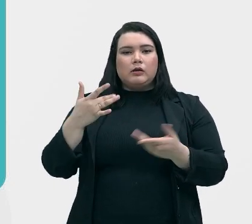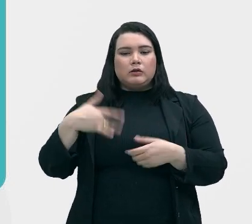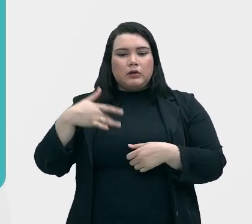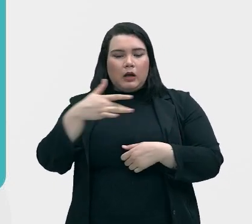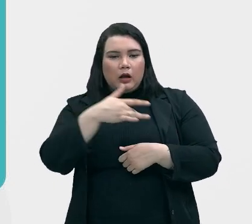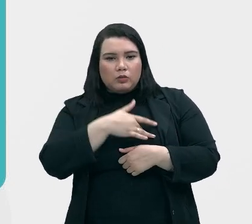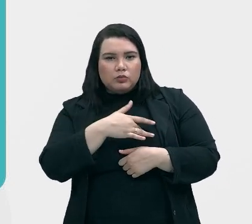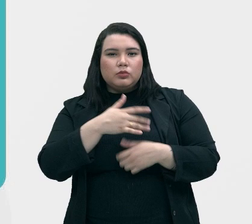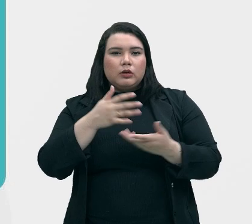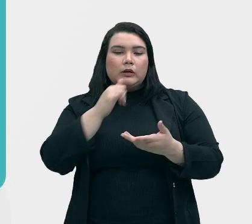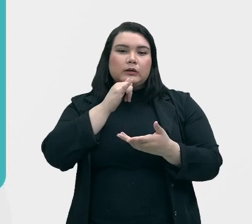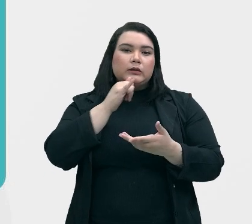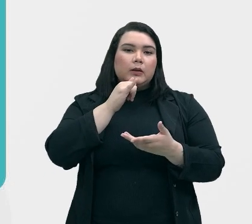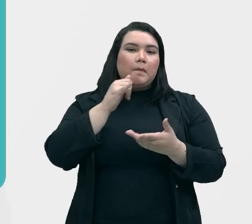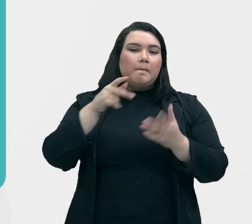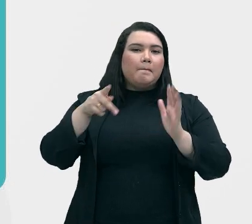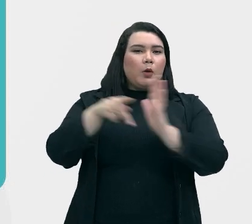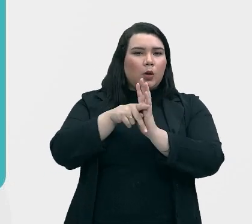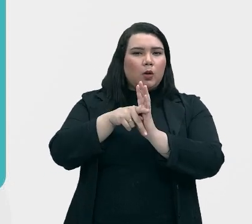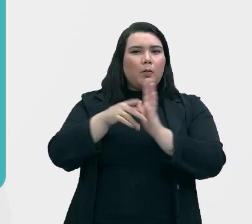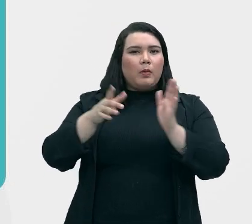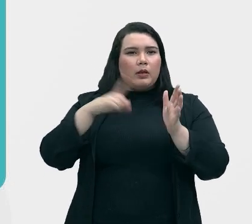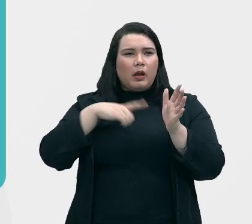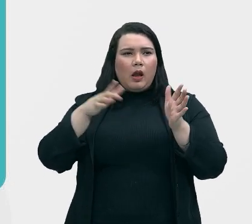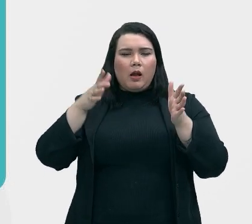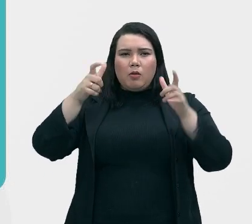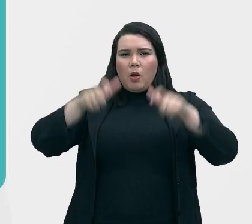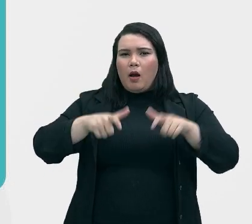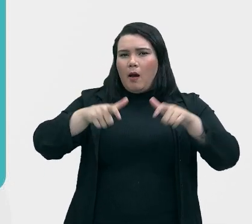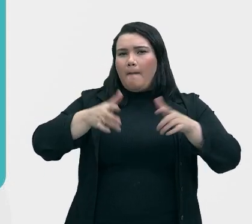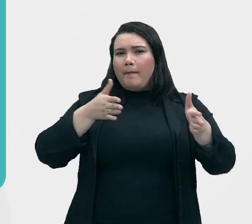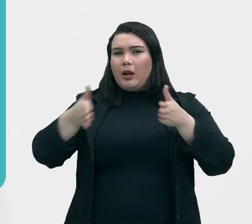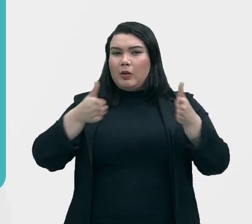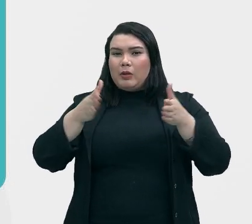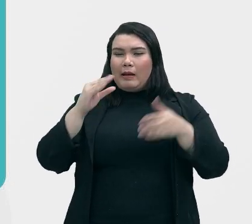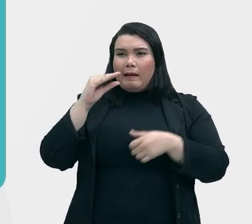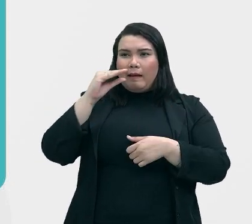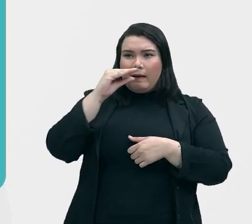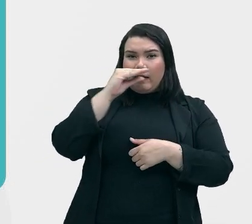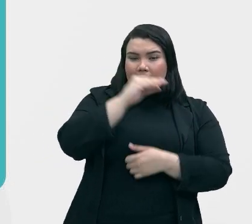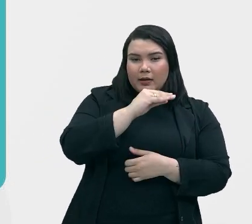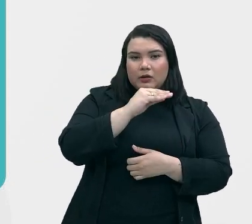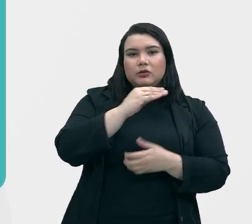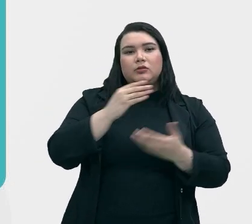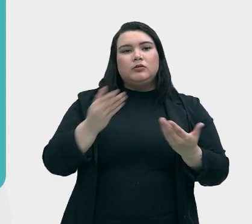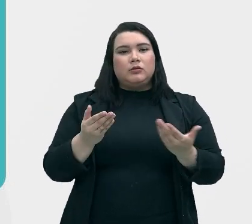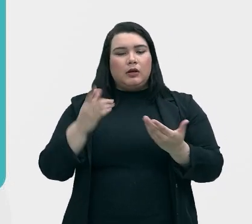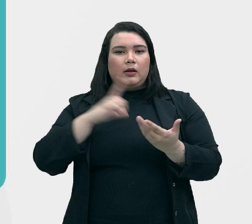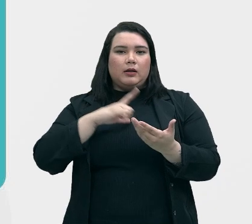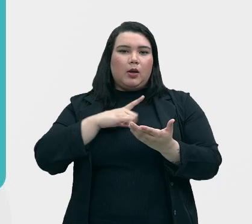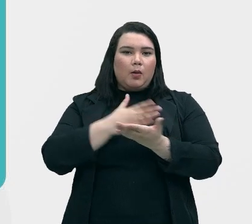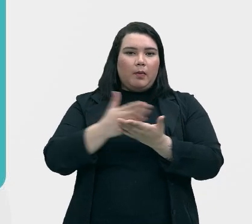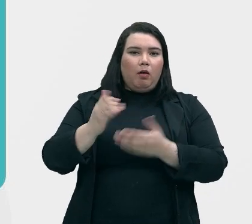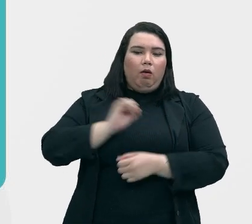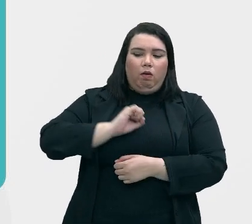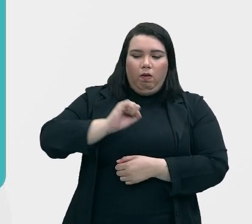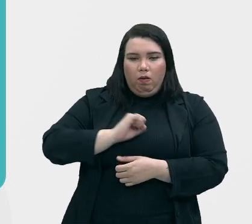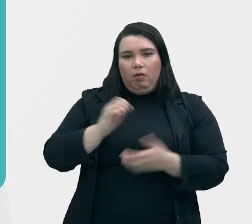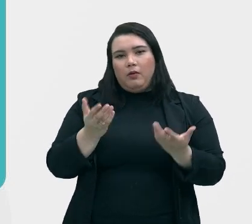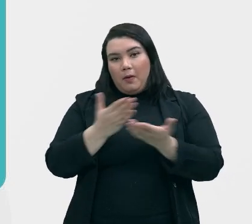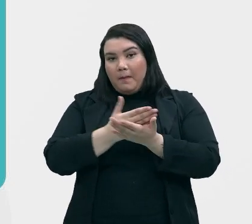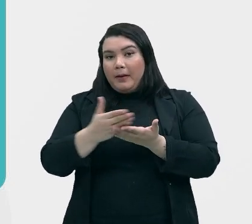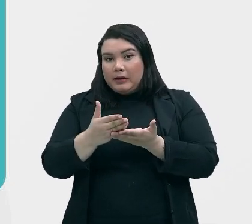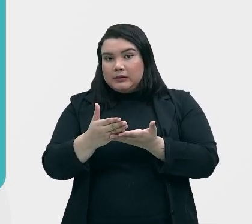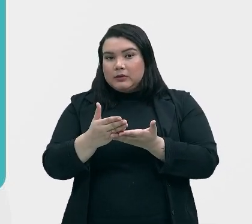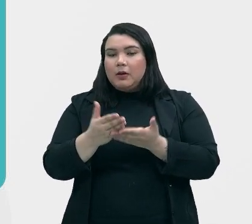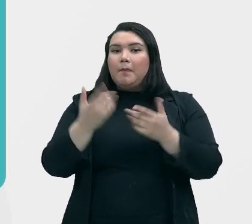pouca umidade, né? E fica mais quente, o que começa? O cough. A tosse. Tosse,